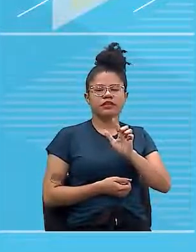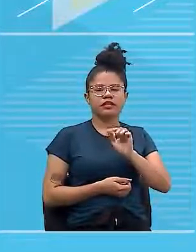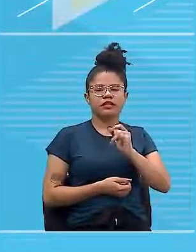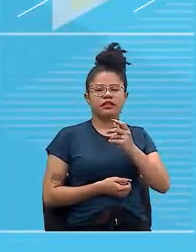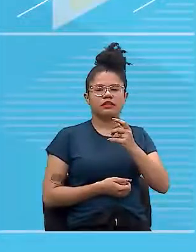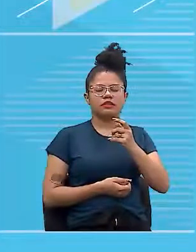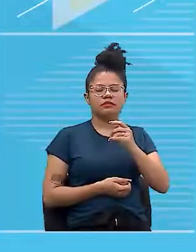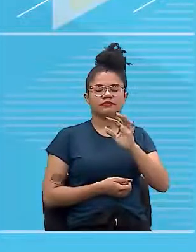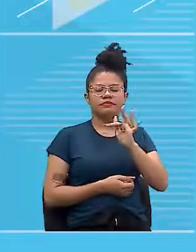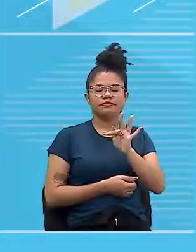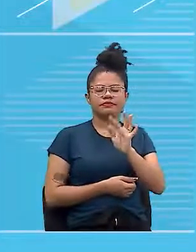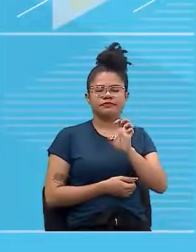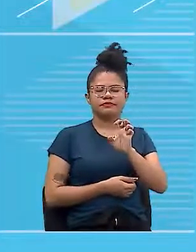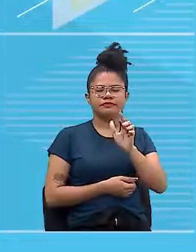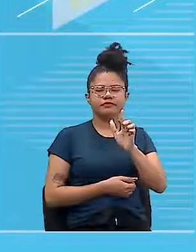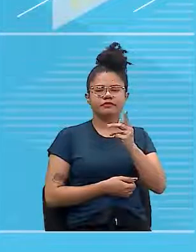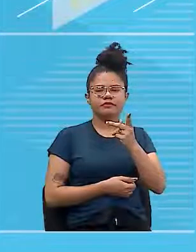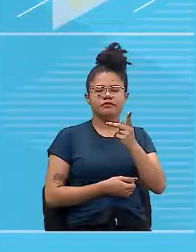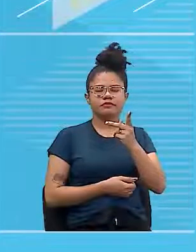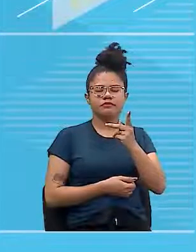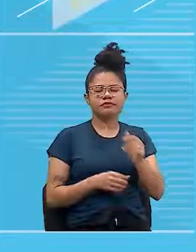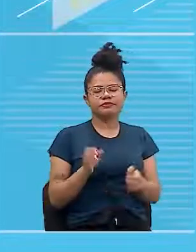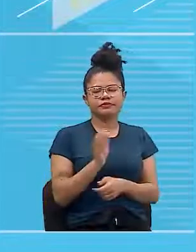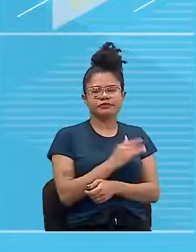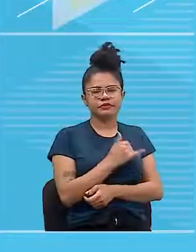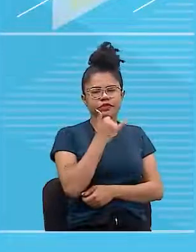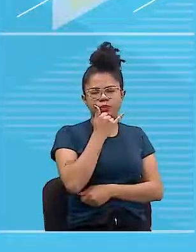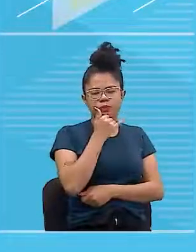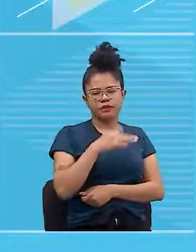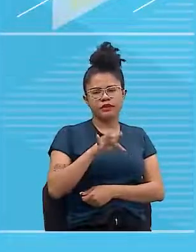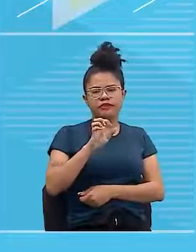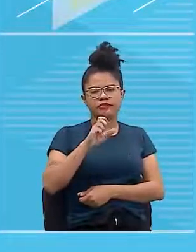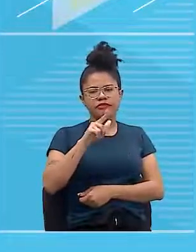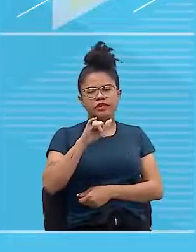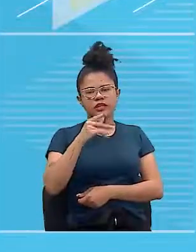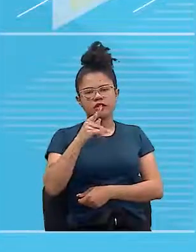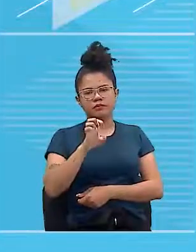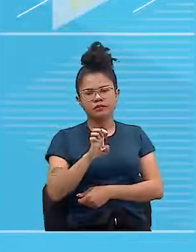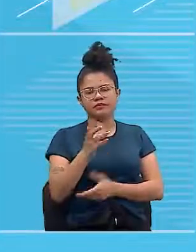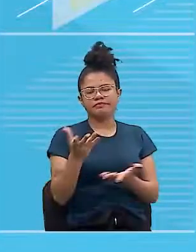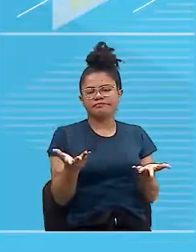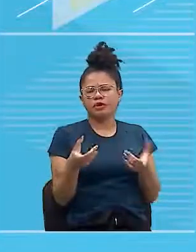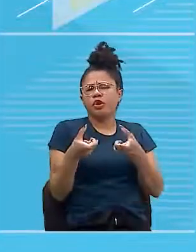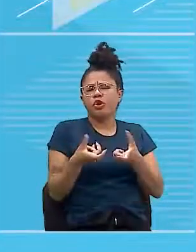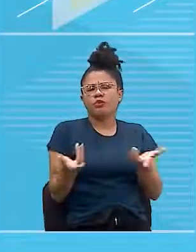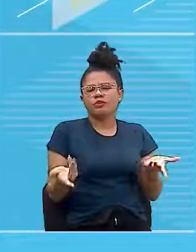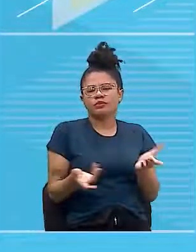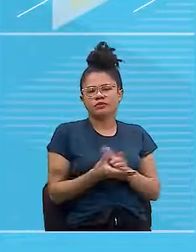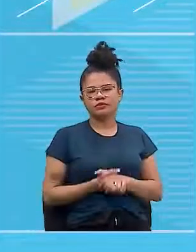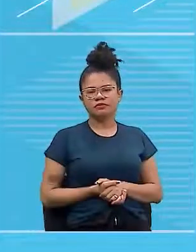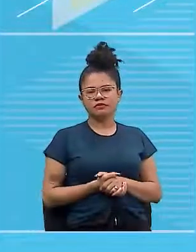E aí E cadê o Felipe Dormiu não não acredito